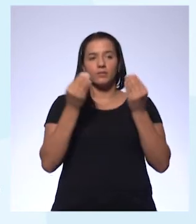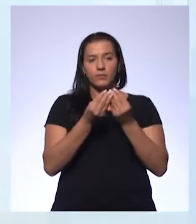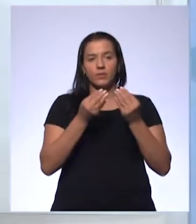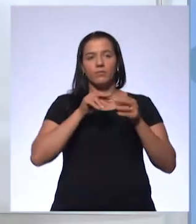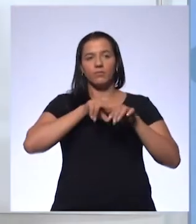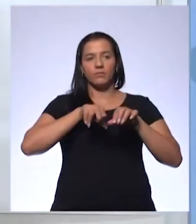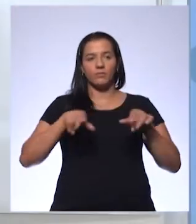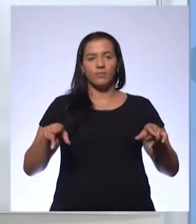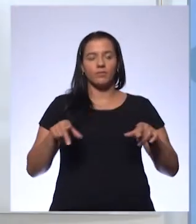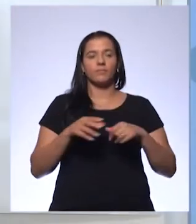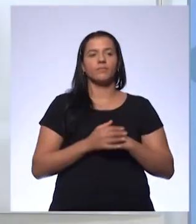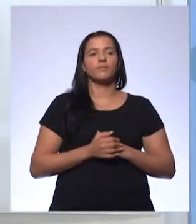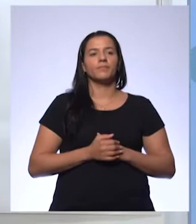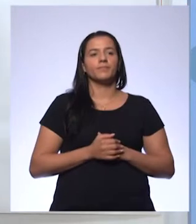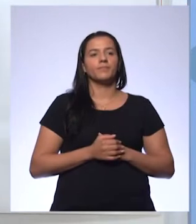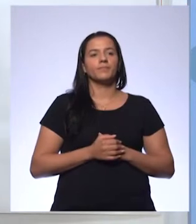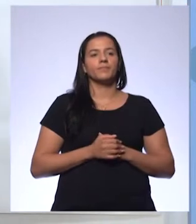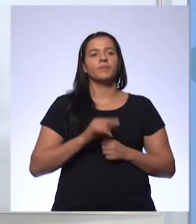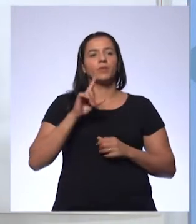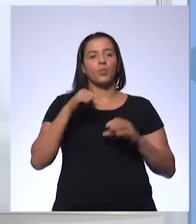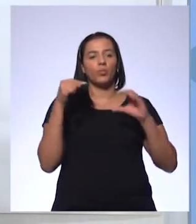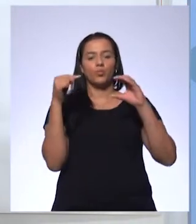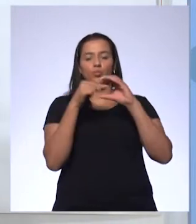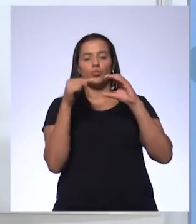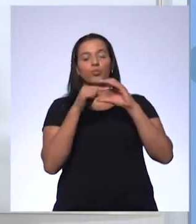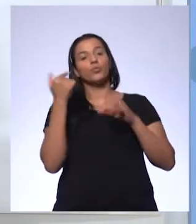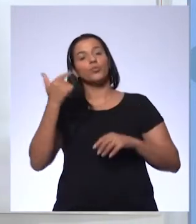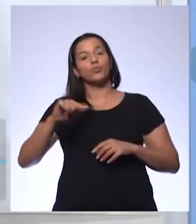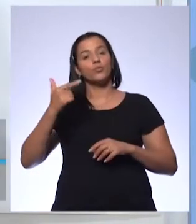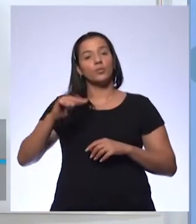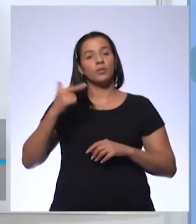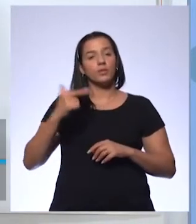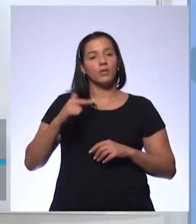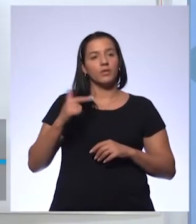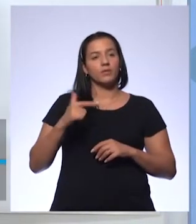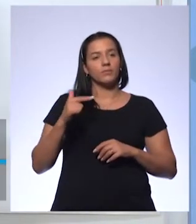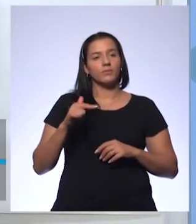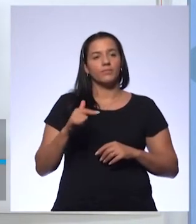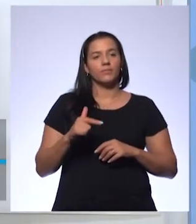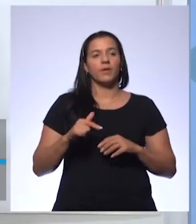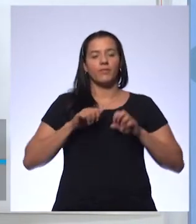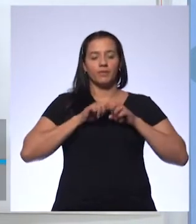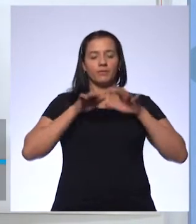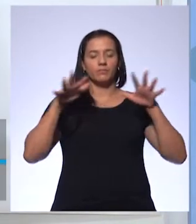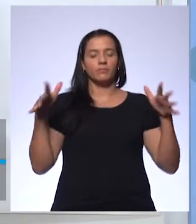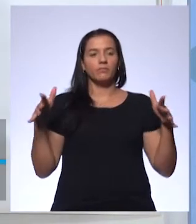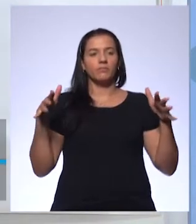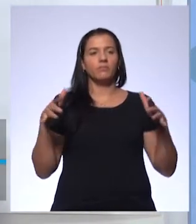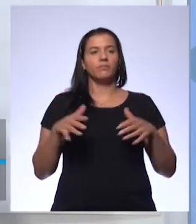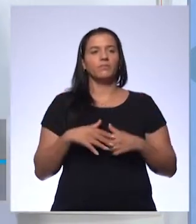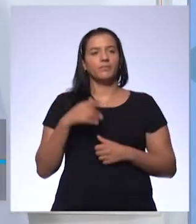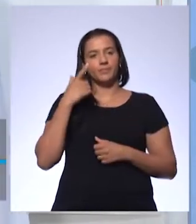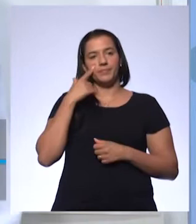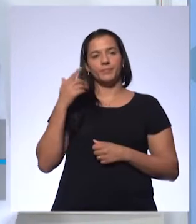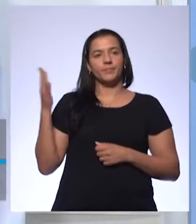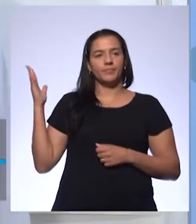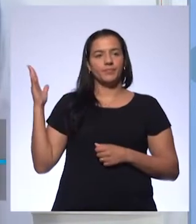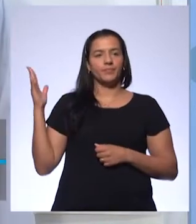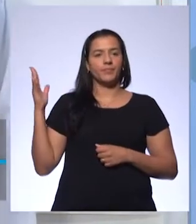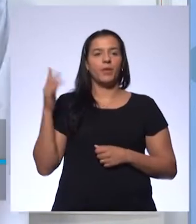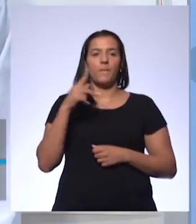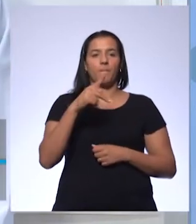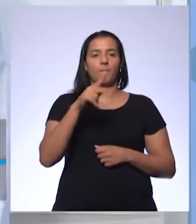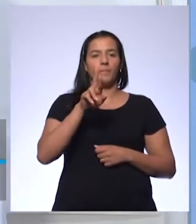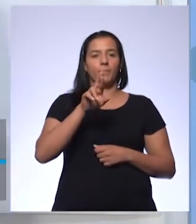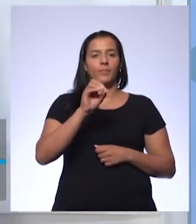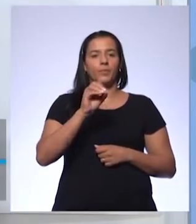eucarionte. Procarionte não tem núcleo, o material genético fica espalhado na célula. Tá, ó, o exemplinho dela aí. Essa é a